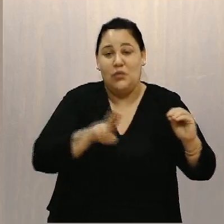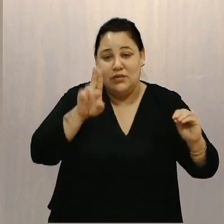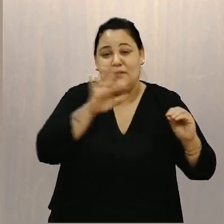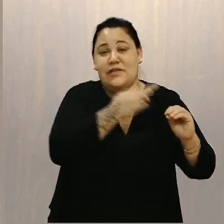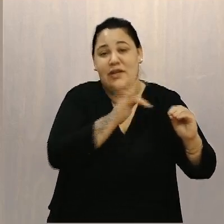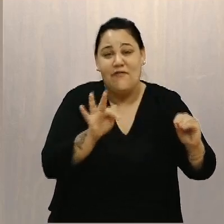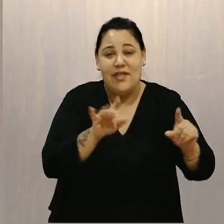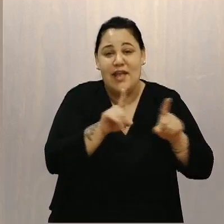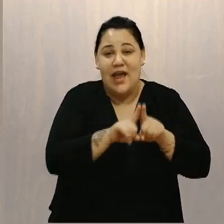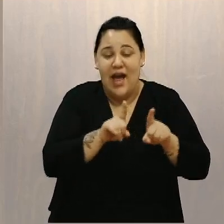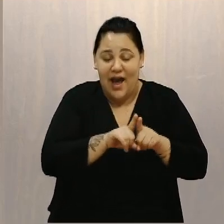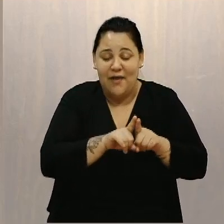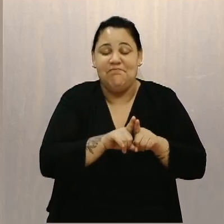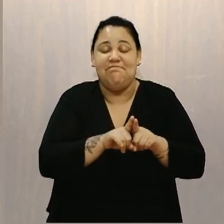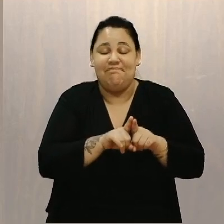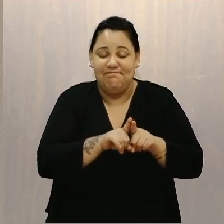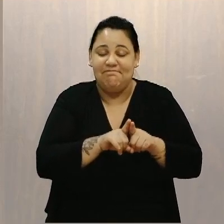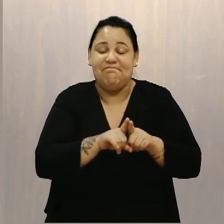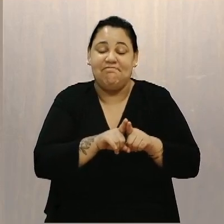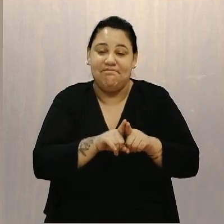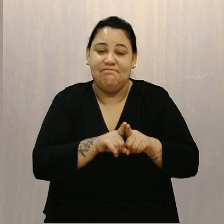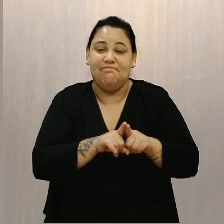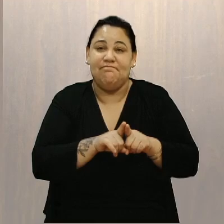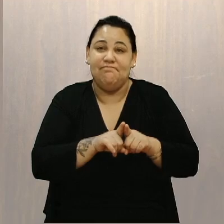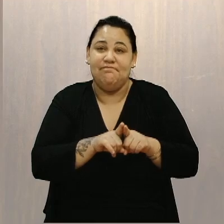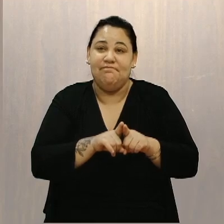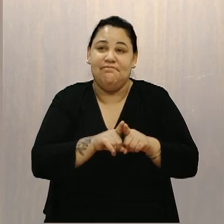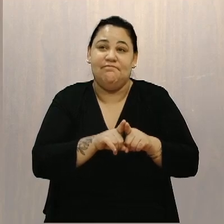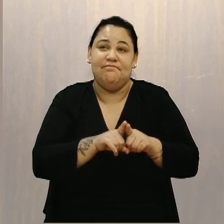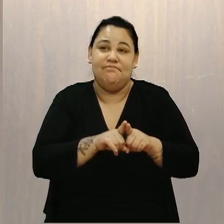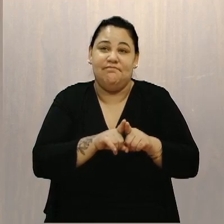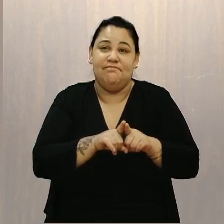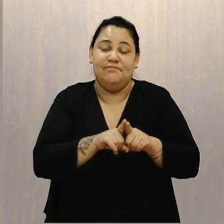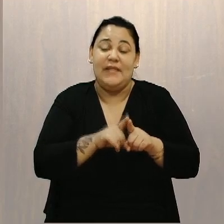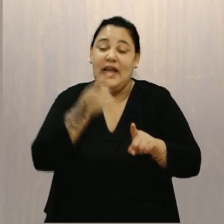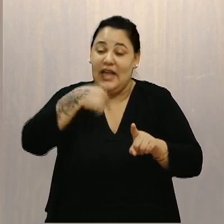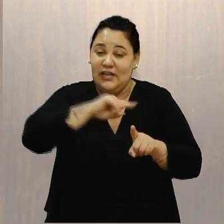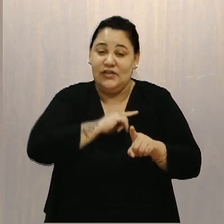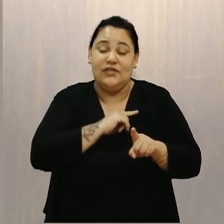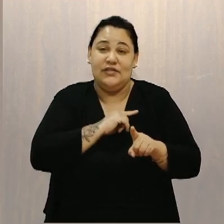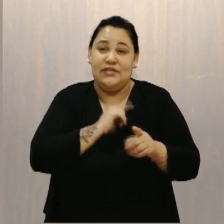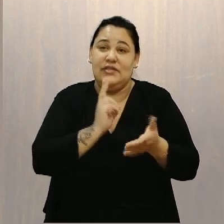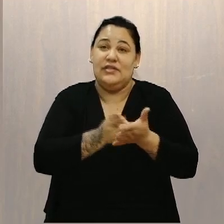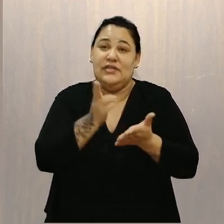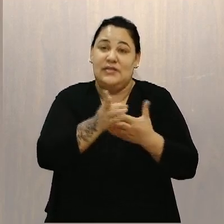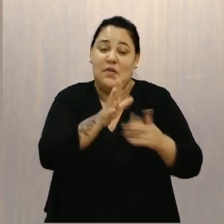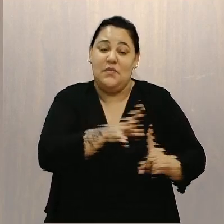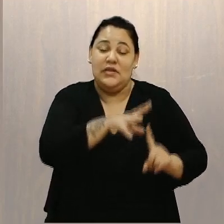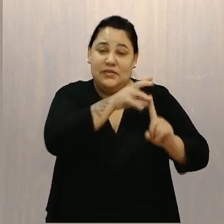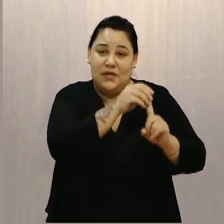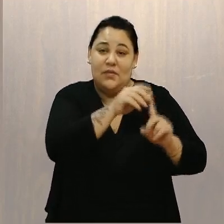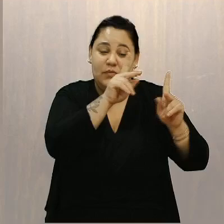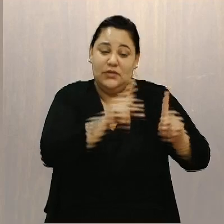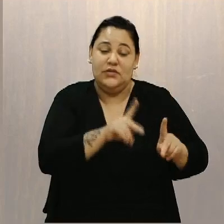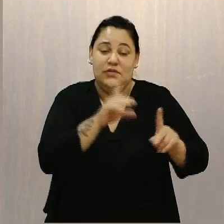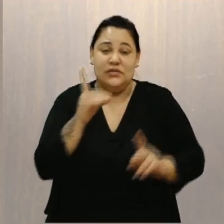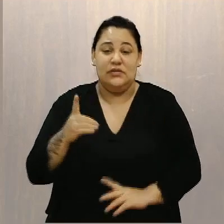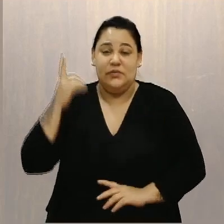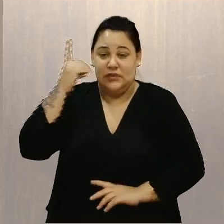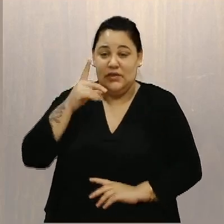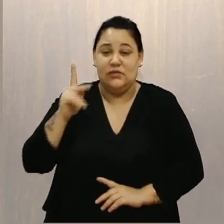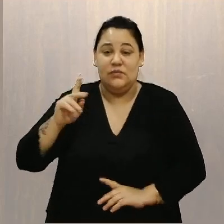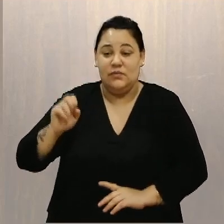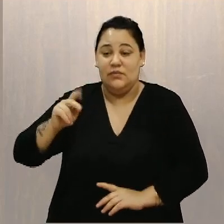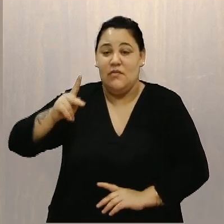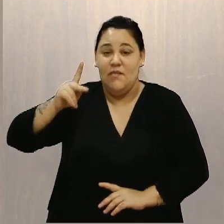cidade a Universidade Federal. E a nossa sempre referência, o deputado Pepe Vargas,